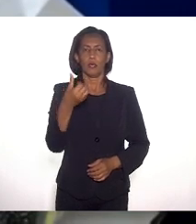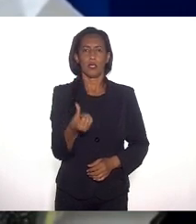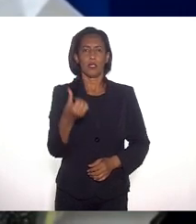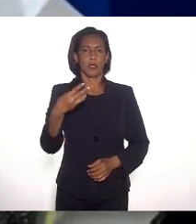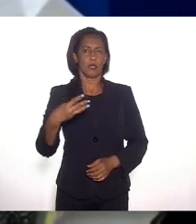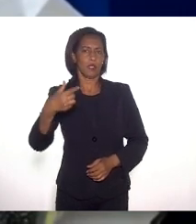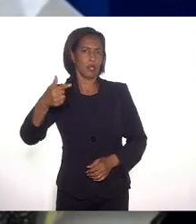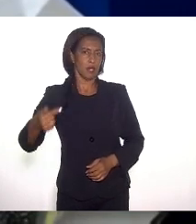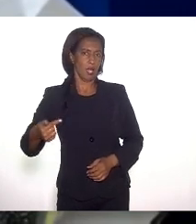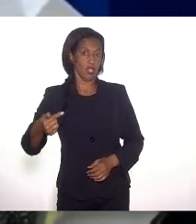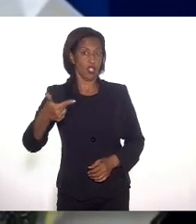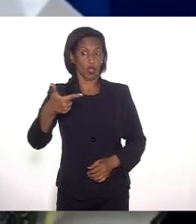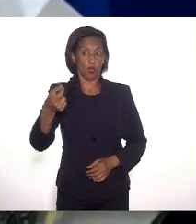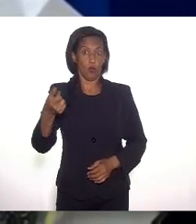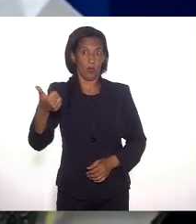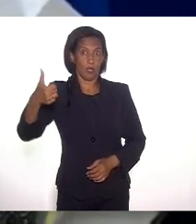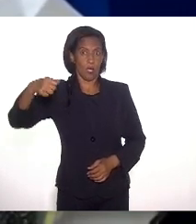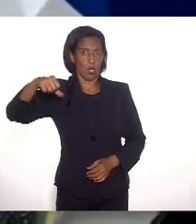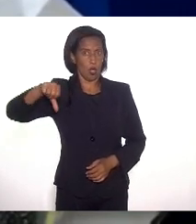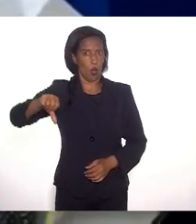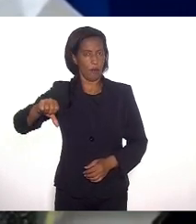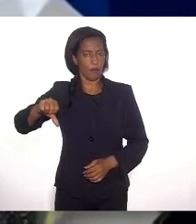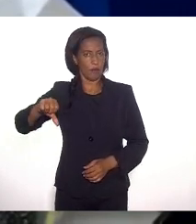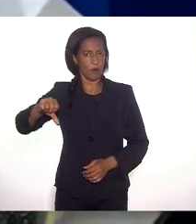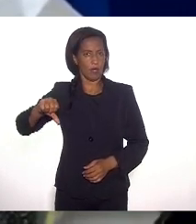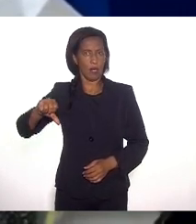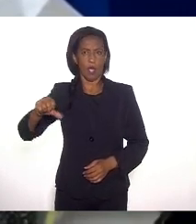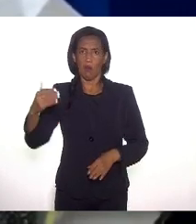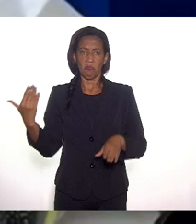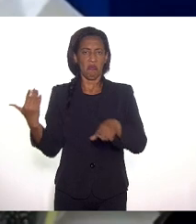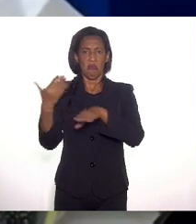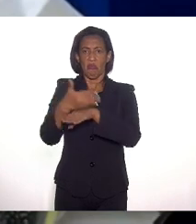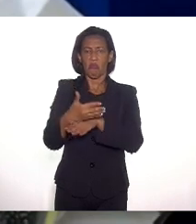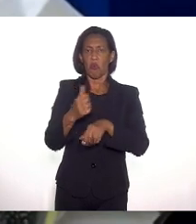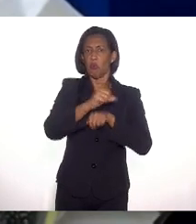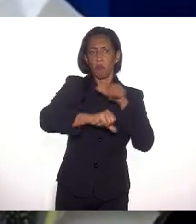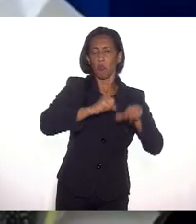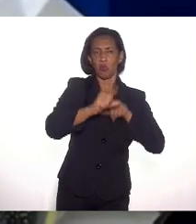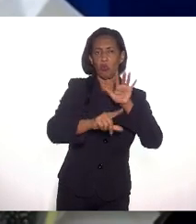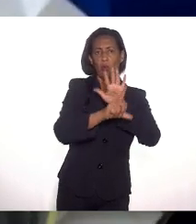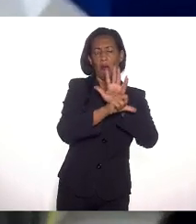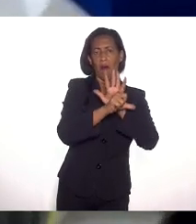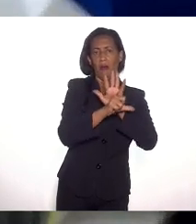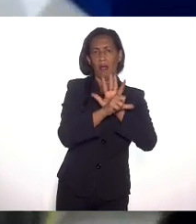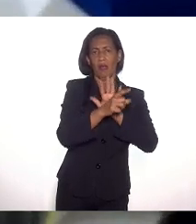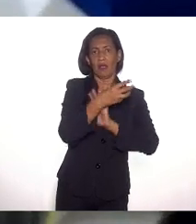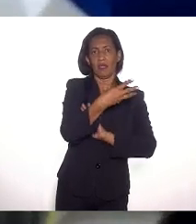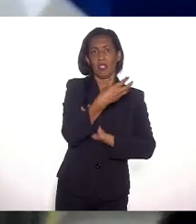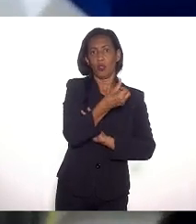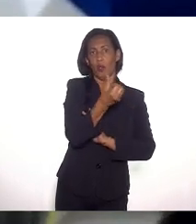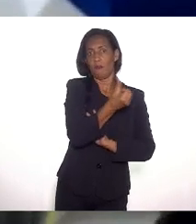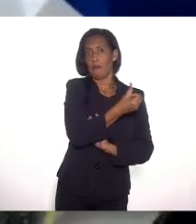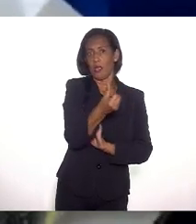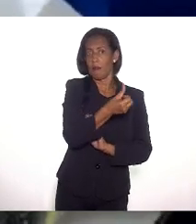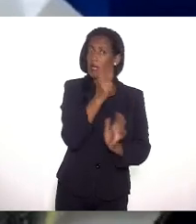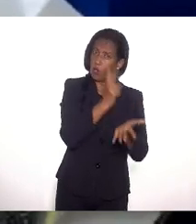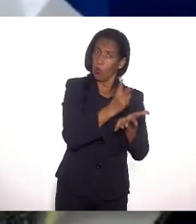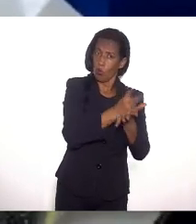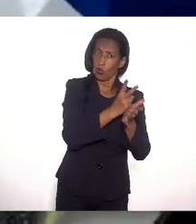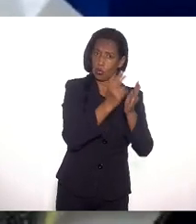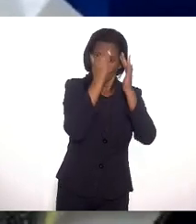46.637, que é de 2019, não interferiu na vigência da lei da 3266, que segue em